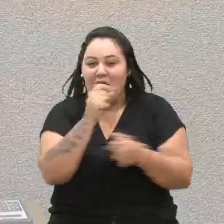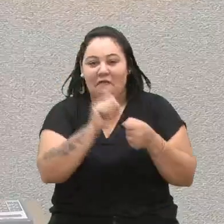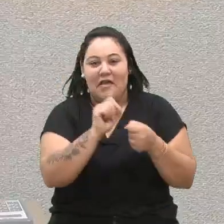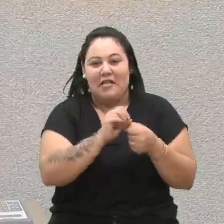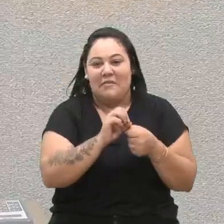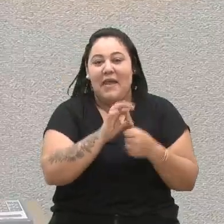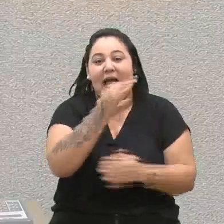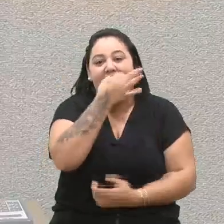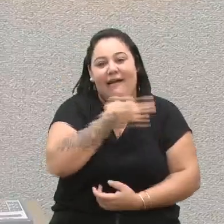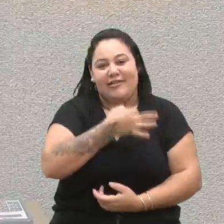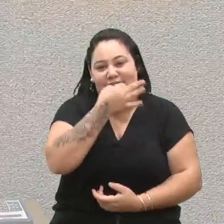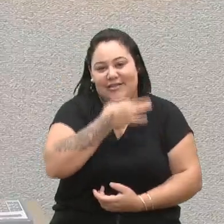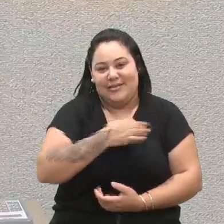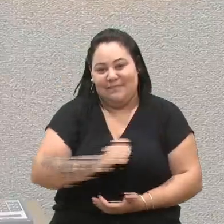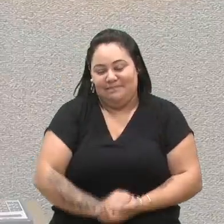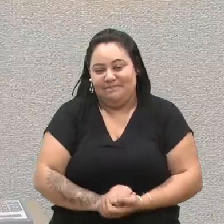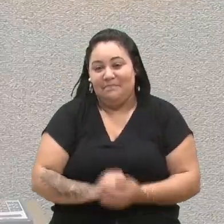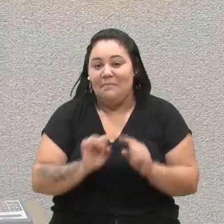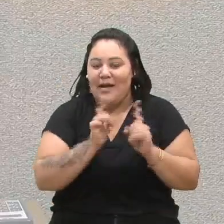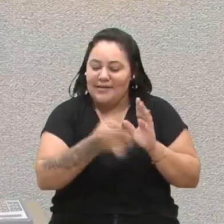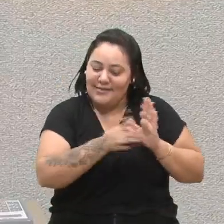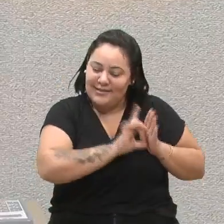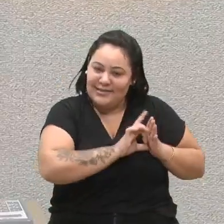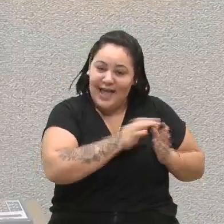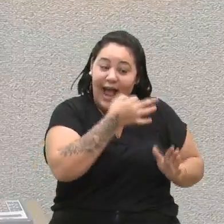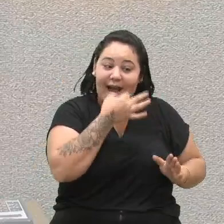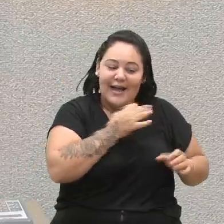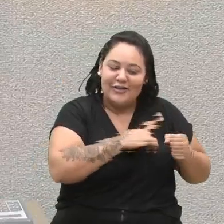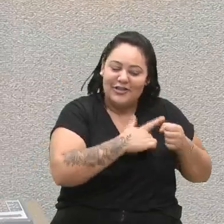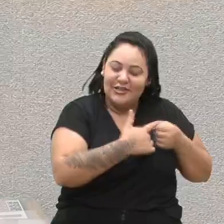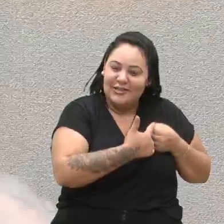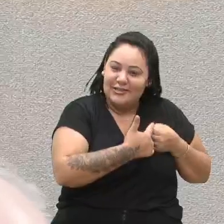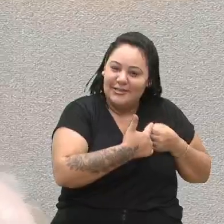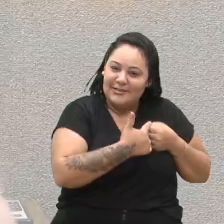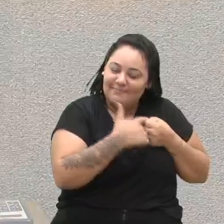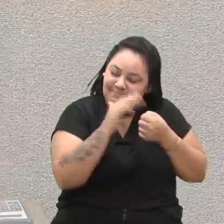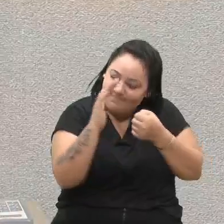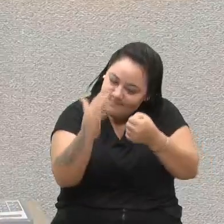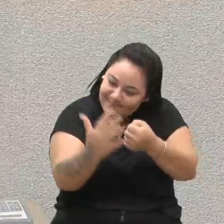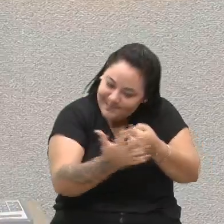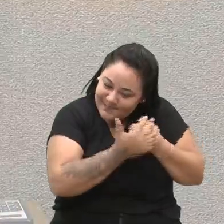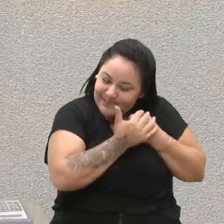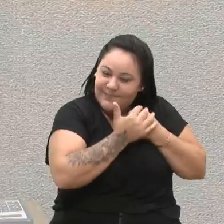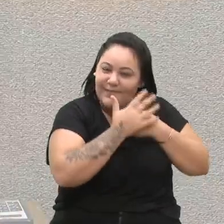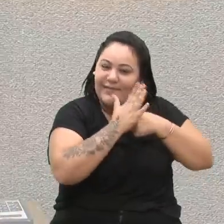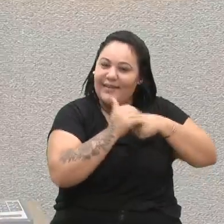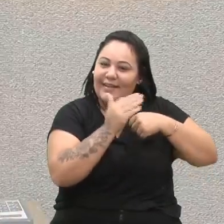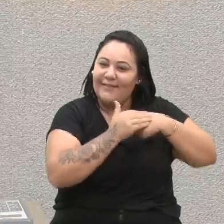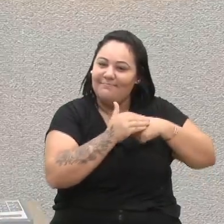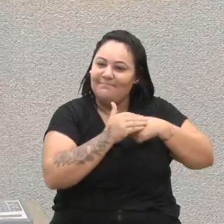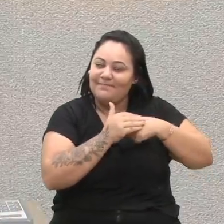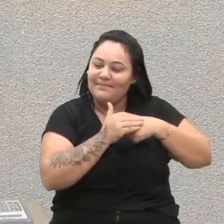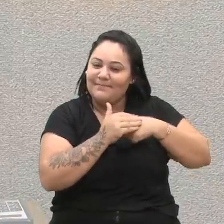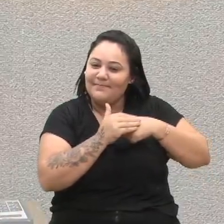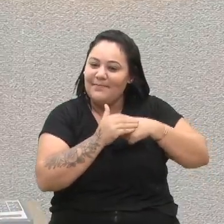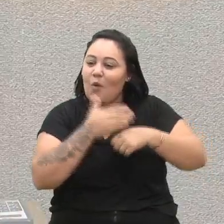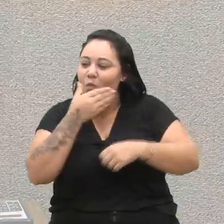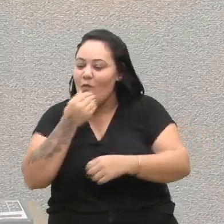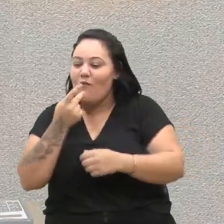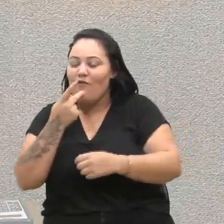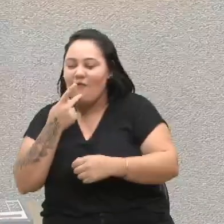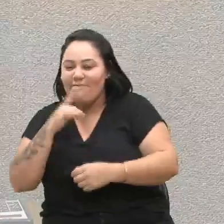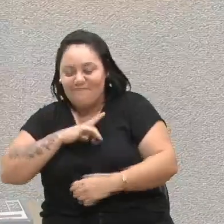Mas antes, Caxias do Sul foi acolhedora com ele. Foi acolhedora, ele foi corajoso de dizer assim, estou indo